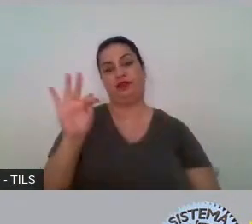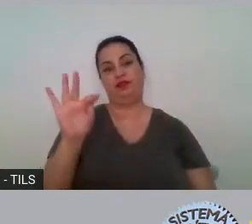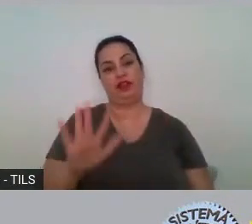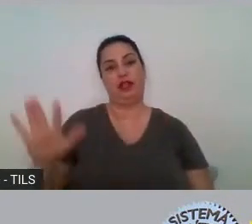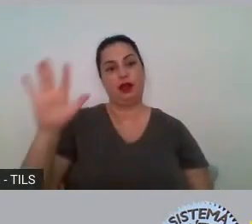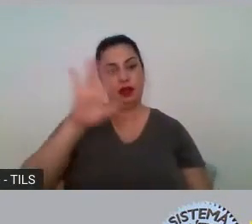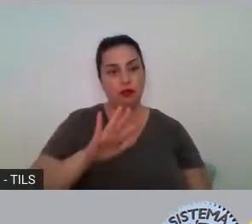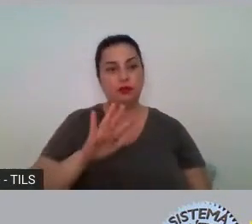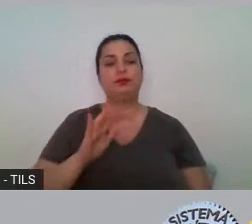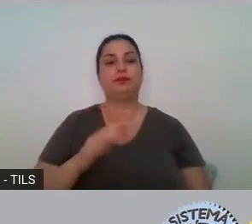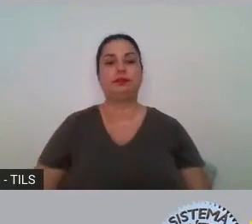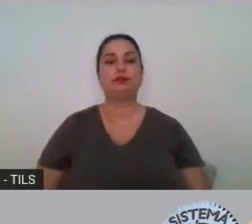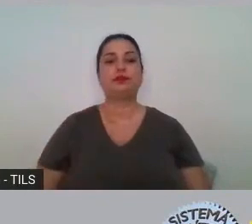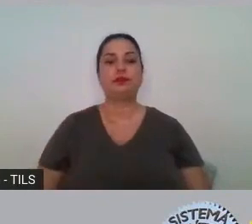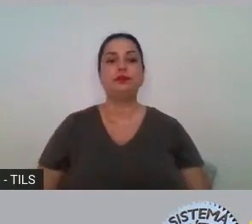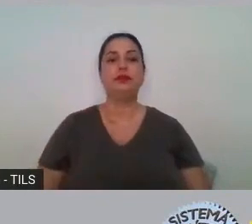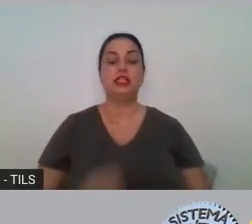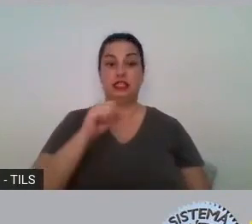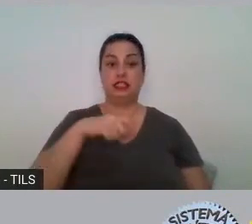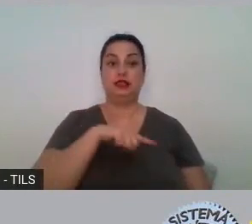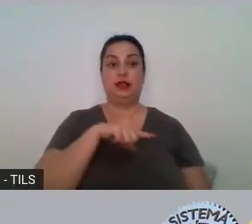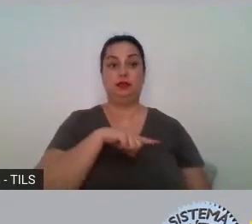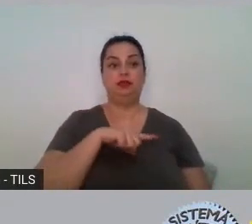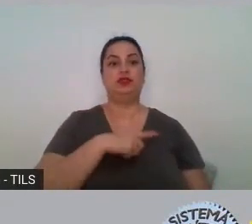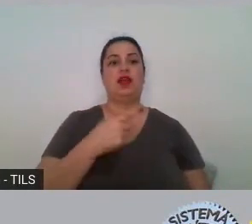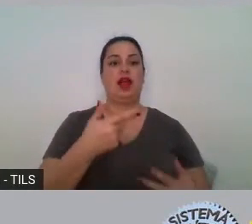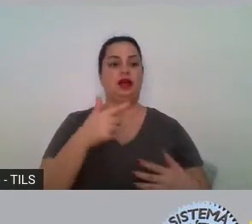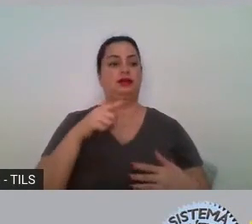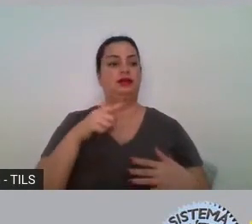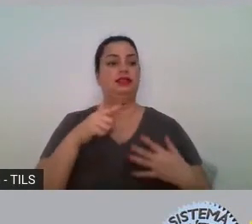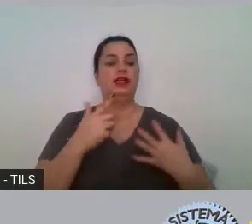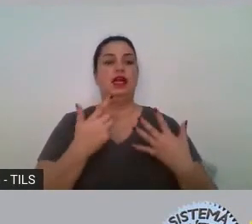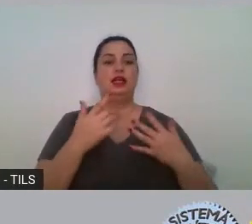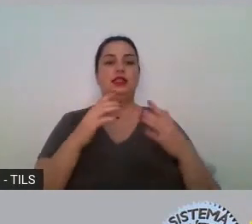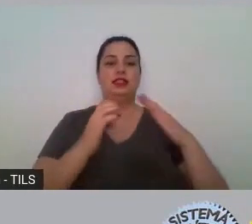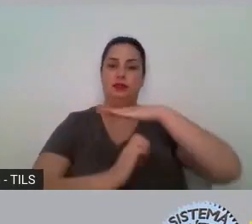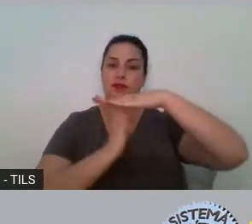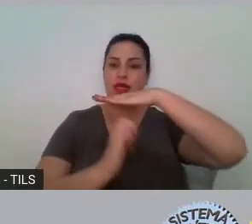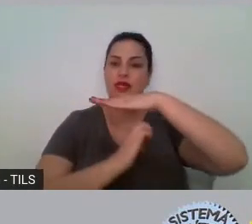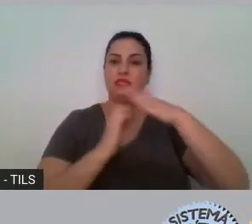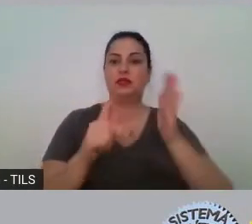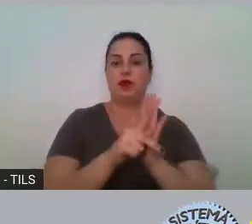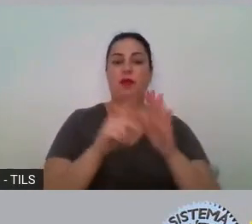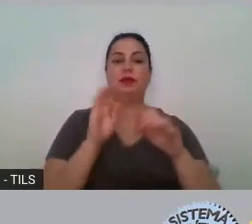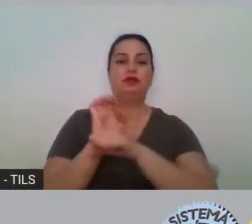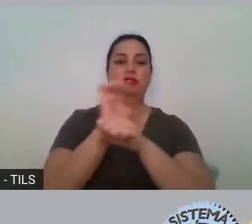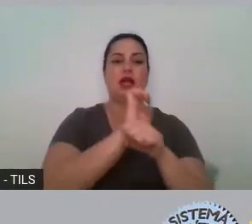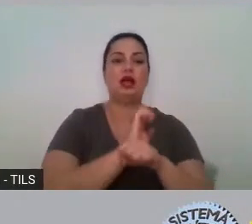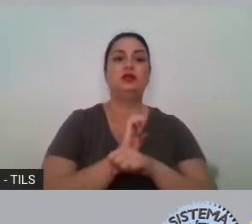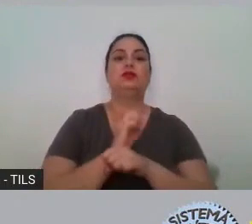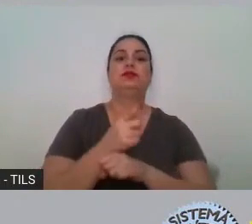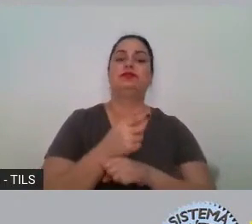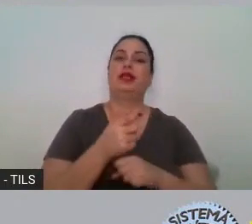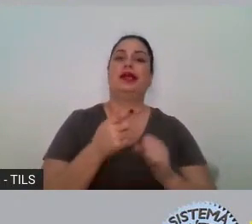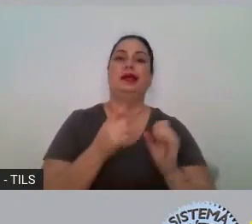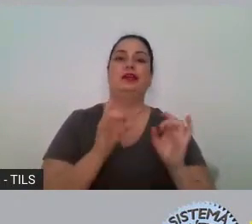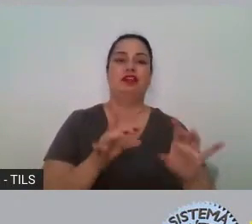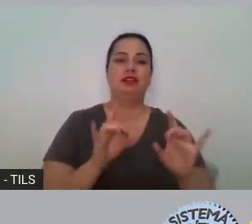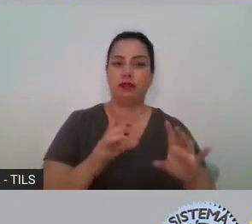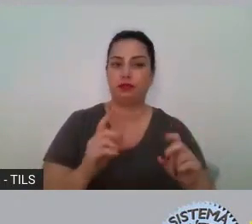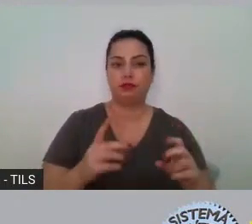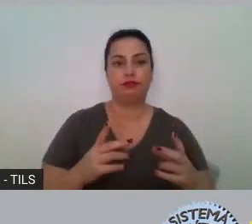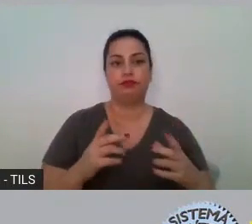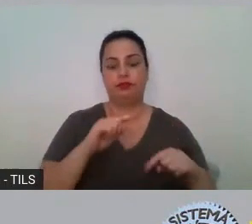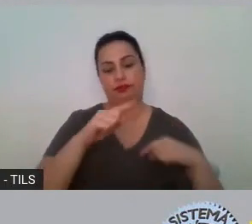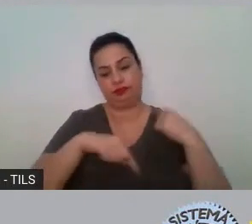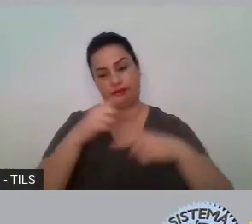das estatais, nós temos a preparação do Estado para essa função. Os estados, mesmo ganhando liminares,